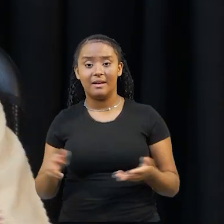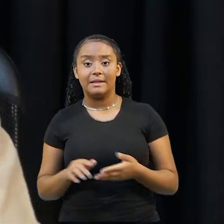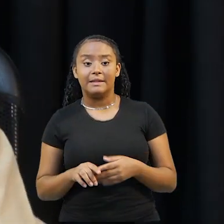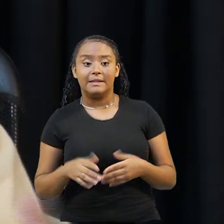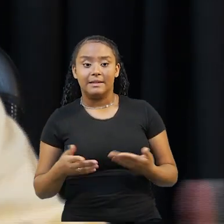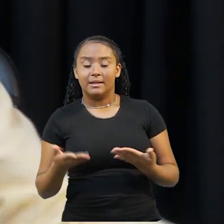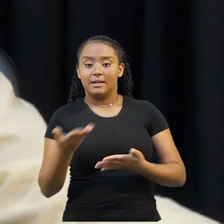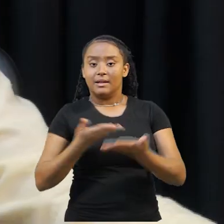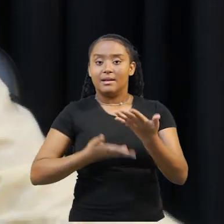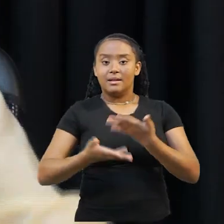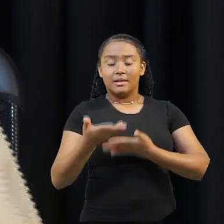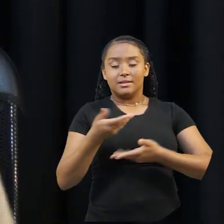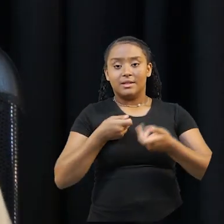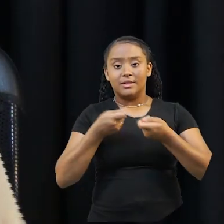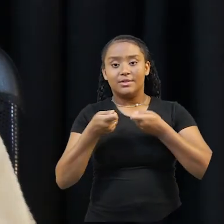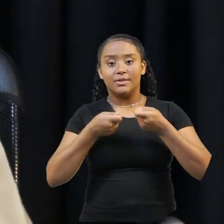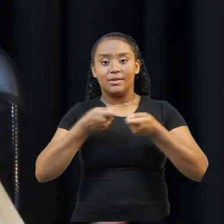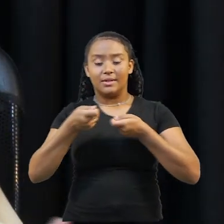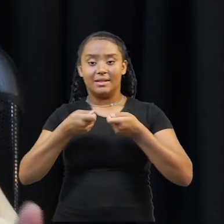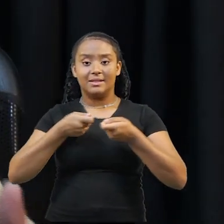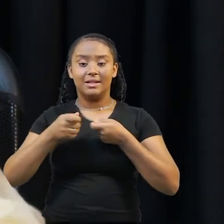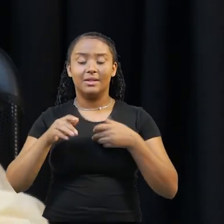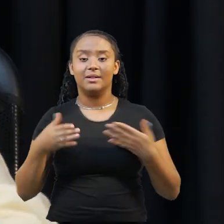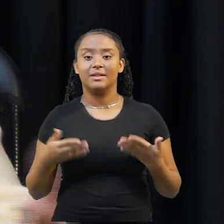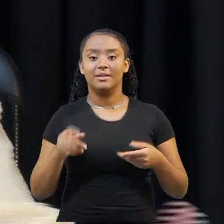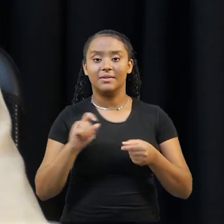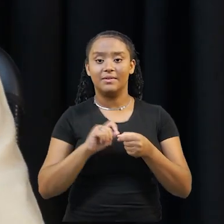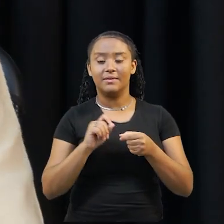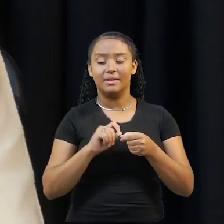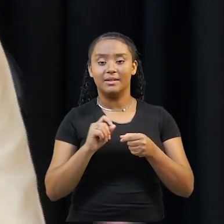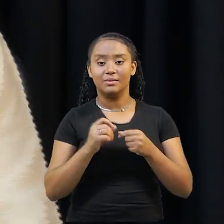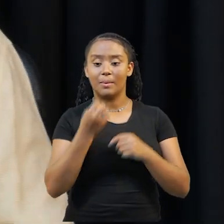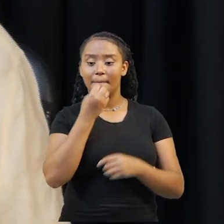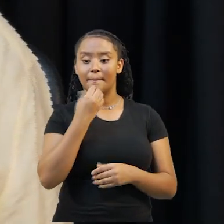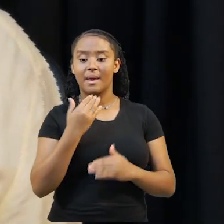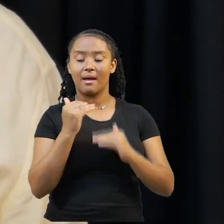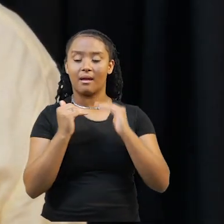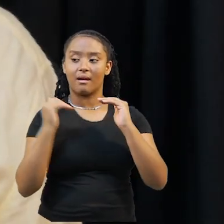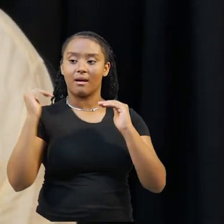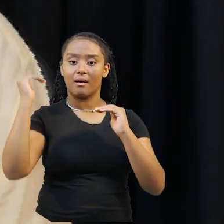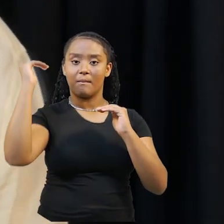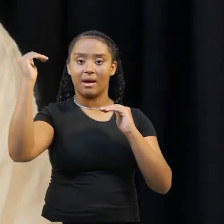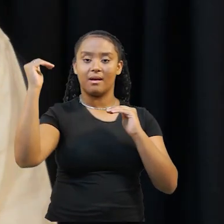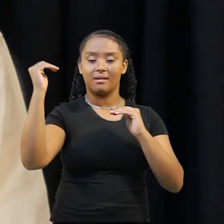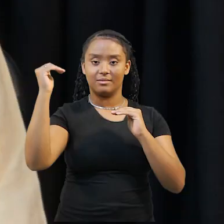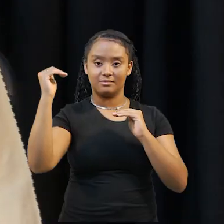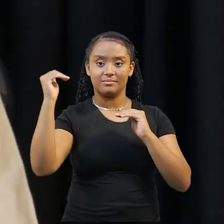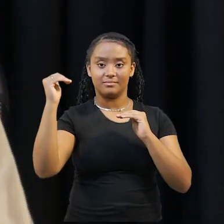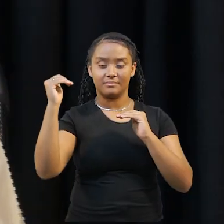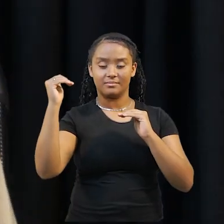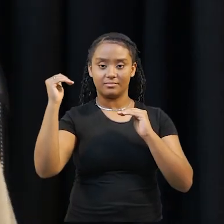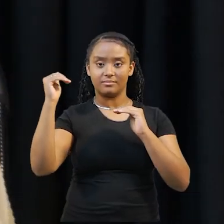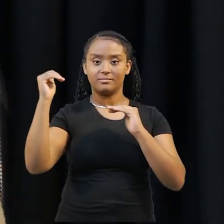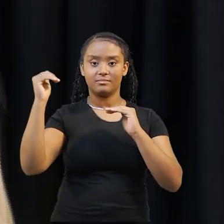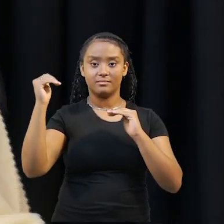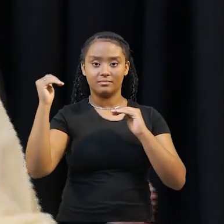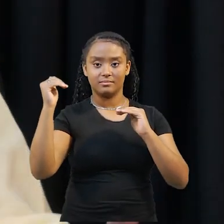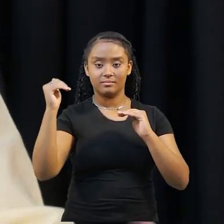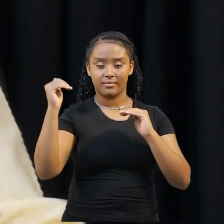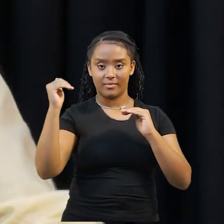essa articulação acaba que vem para propiciar um bem para